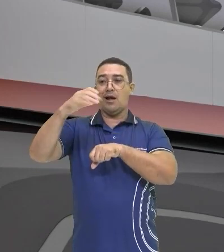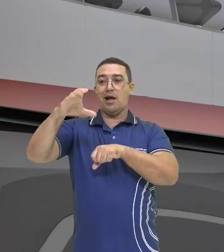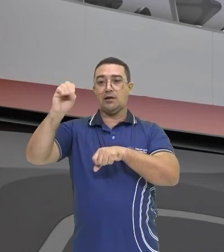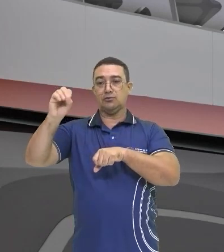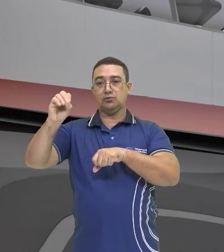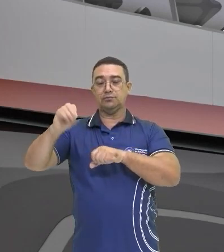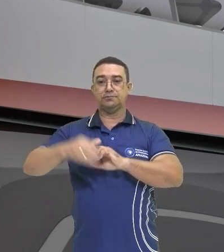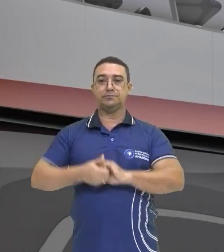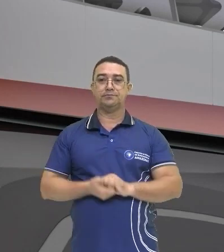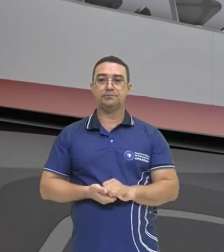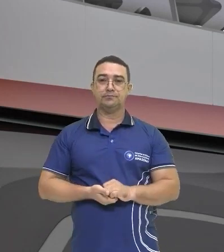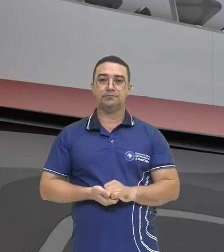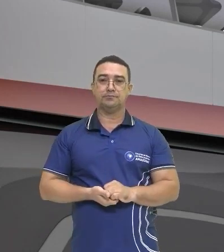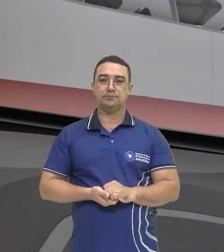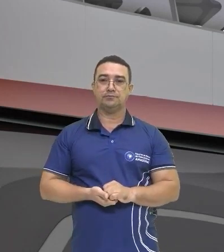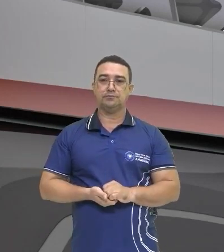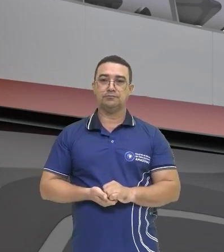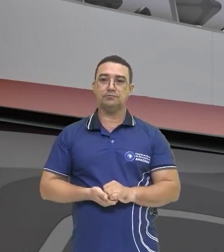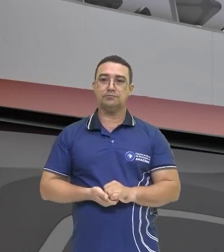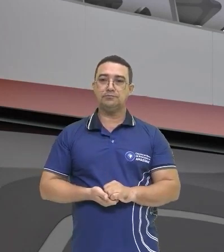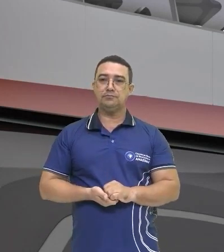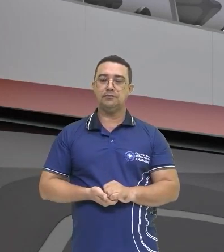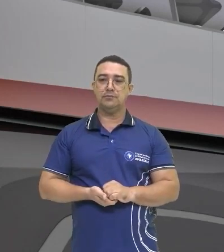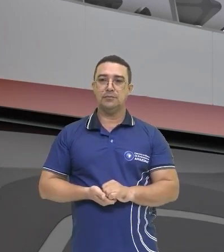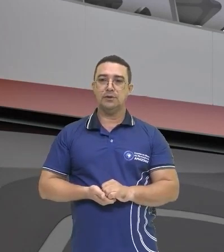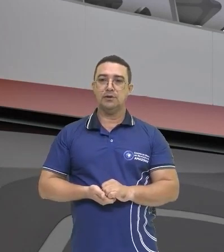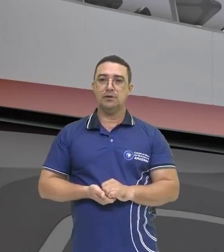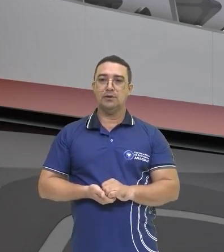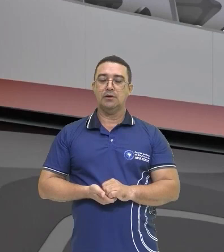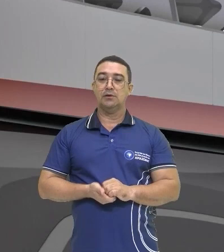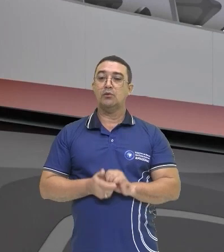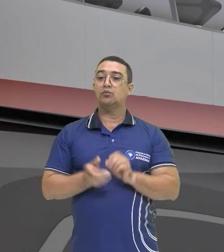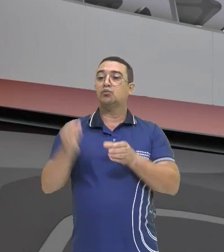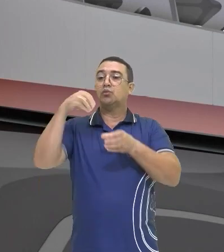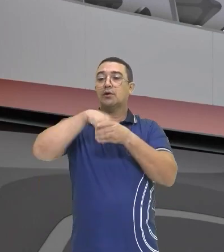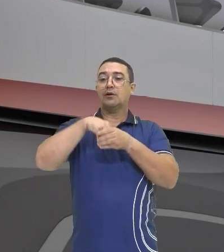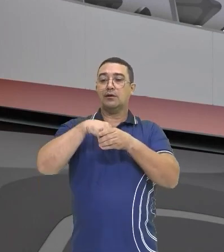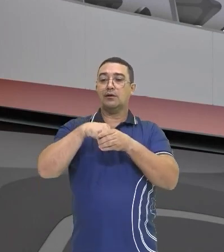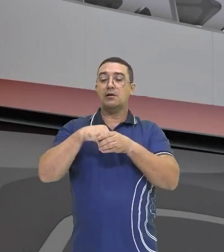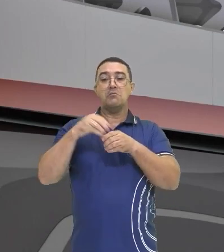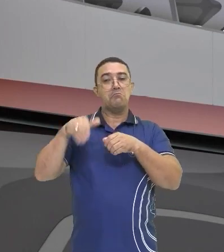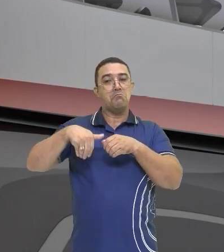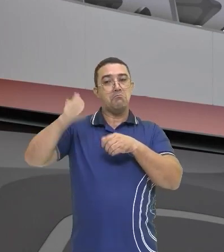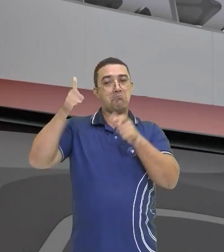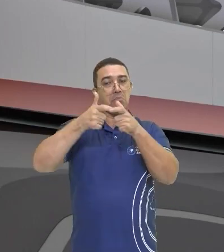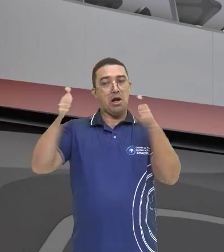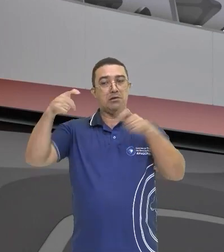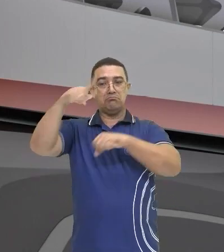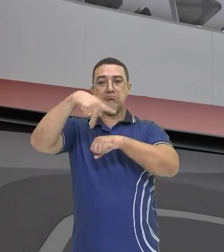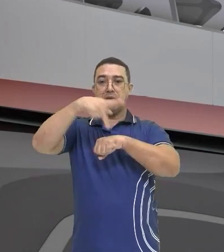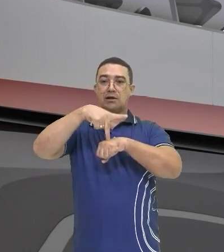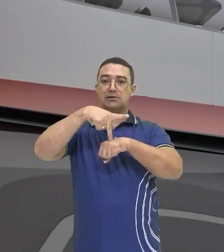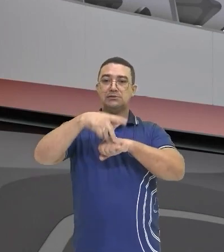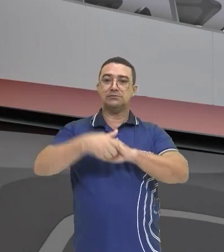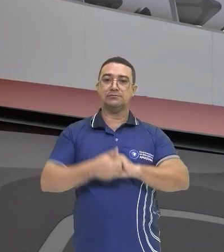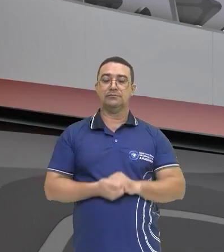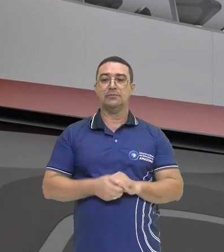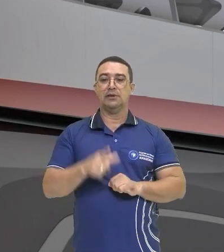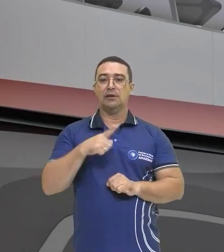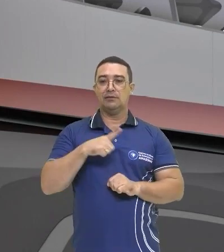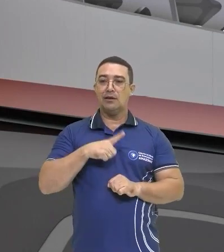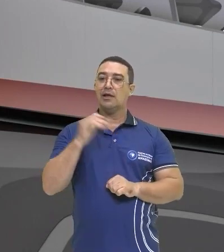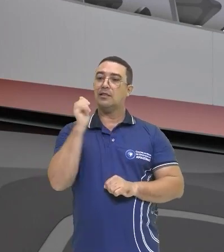tudo bem? O que nós temos de diferente aí, professor? A incorporação de mais países. Aí eu destaco para vocês